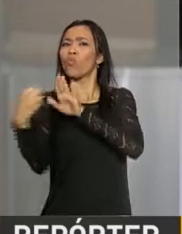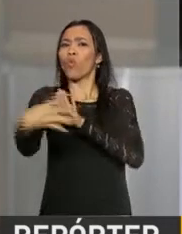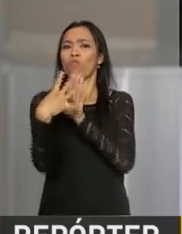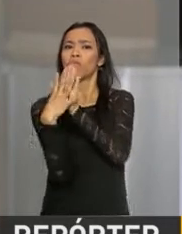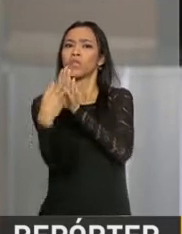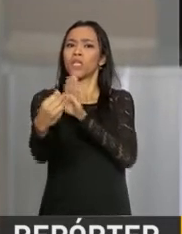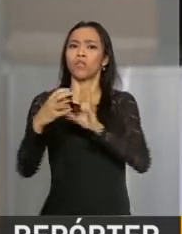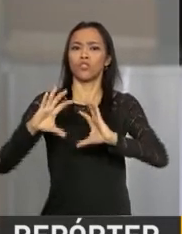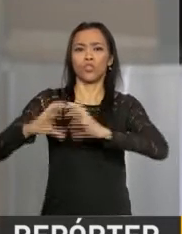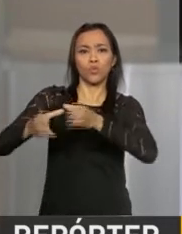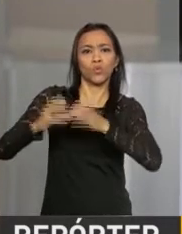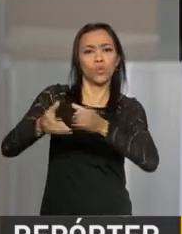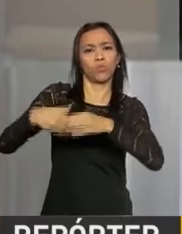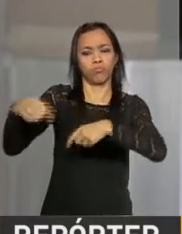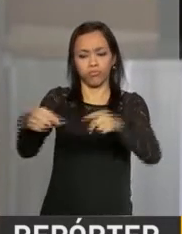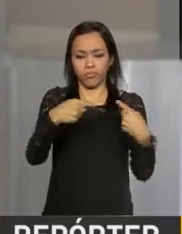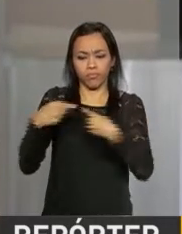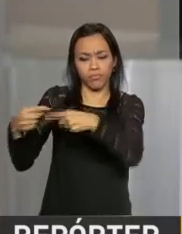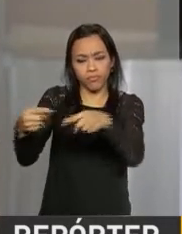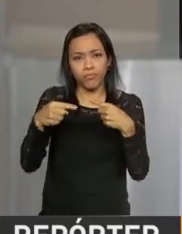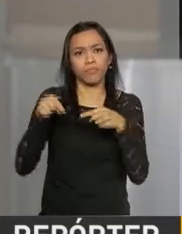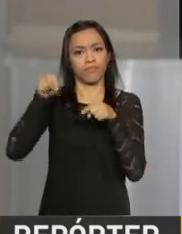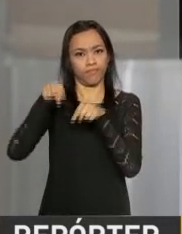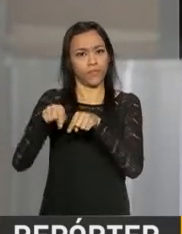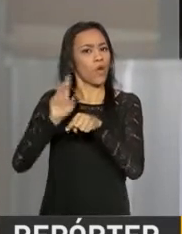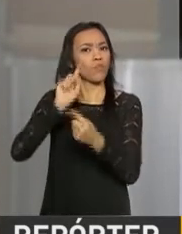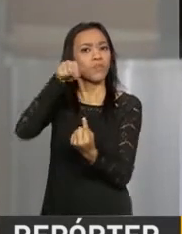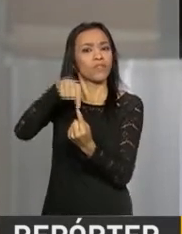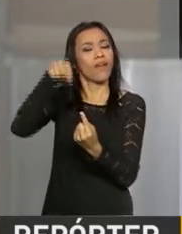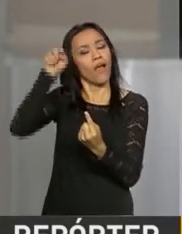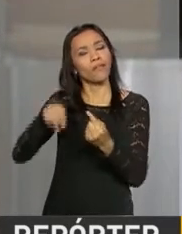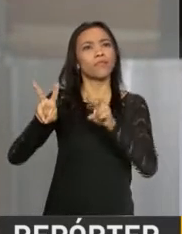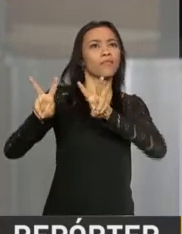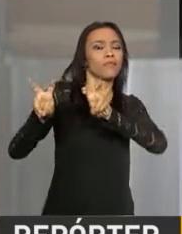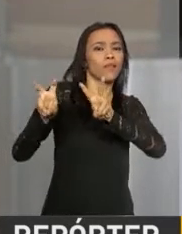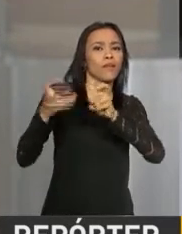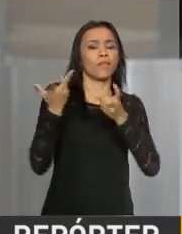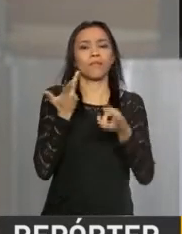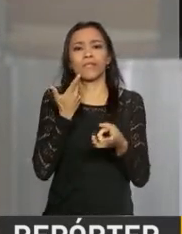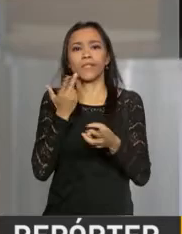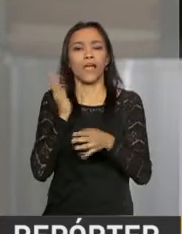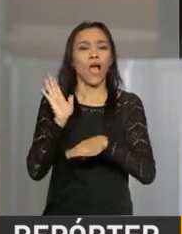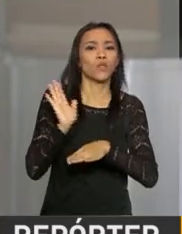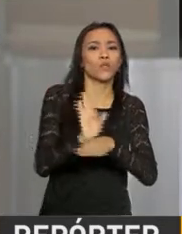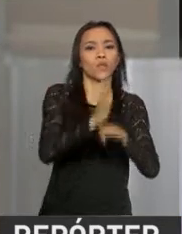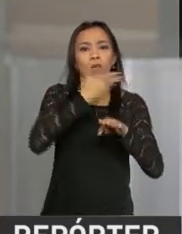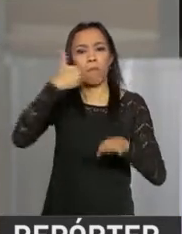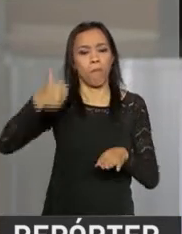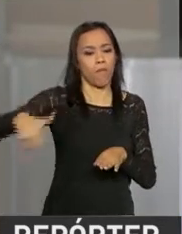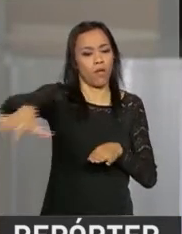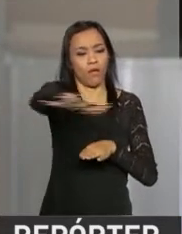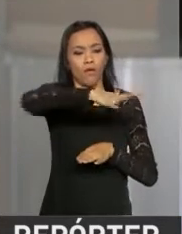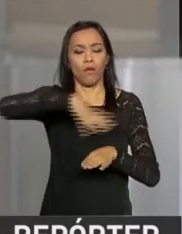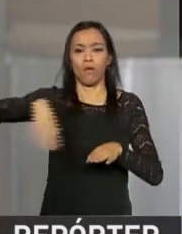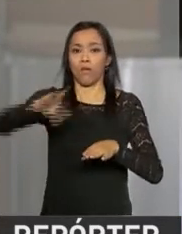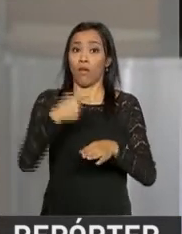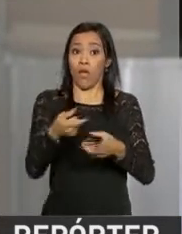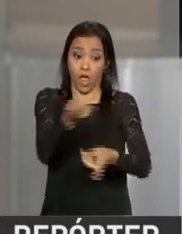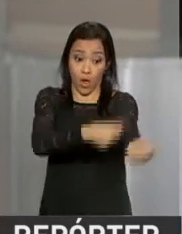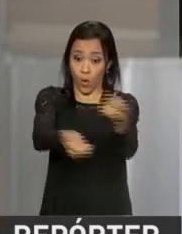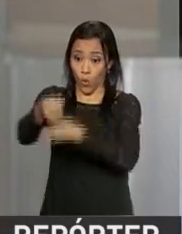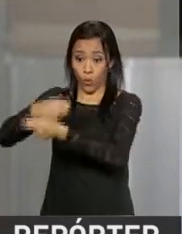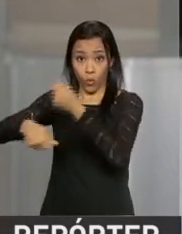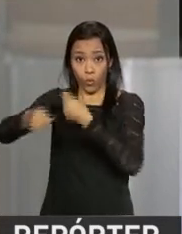governo por determinação do presidente michel temer para discutir questões que ajudem a melhorar o ambiente econômico do país